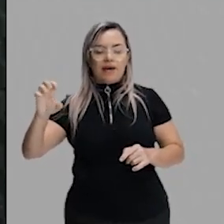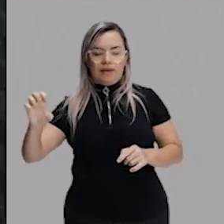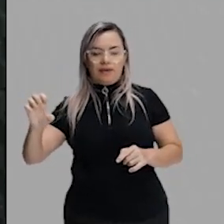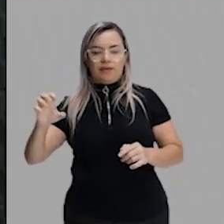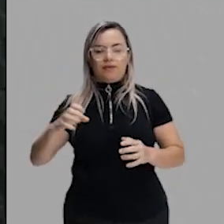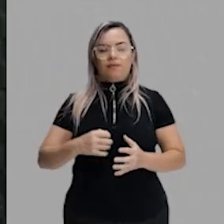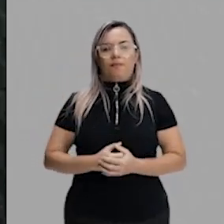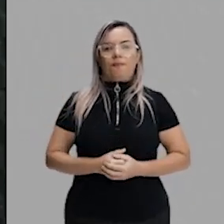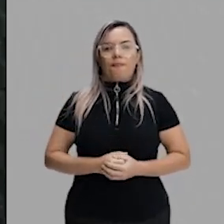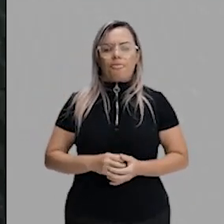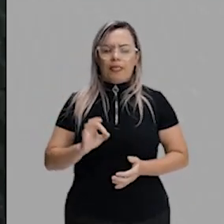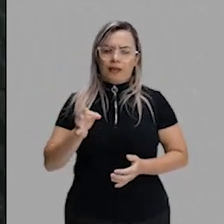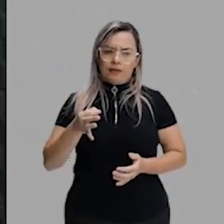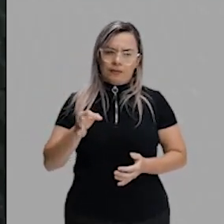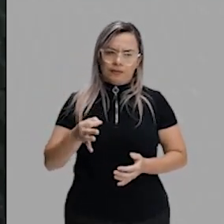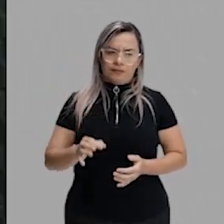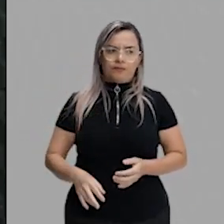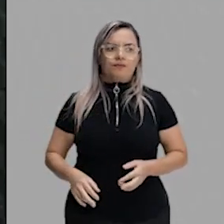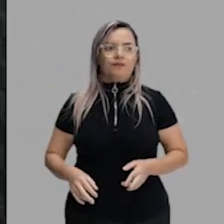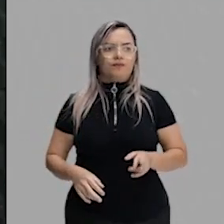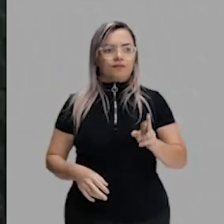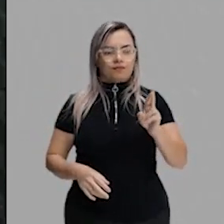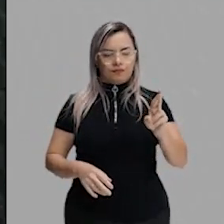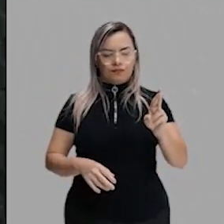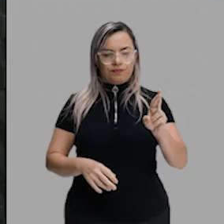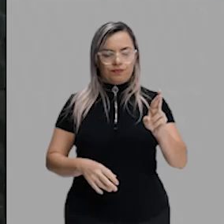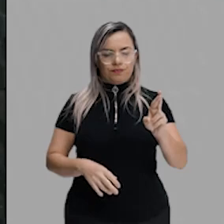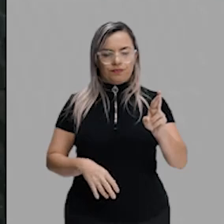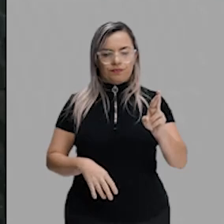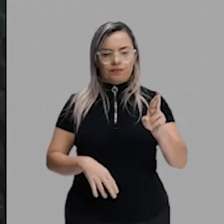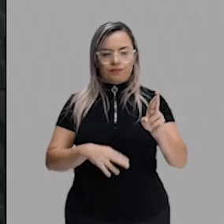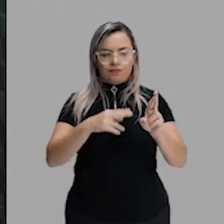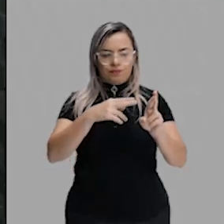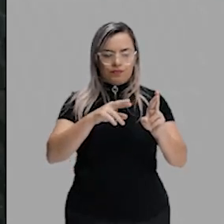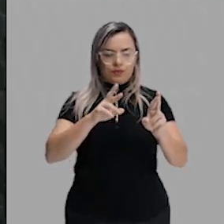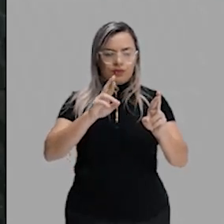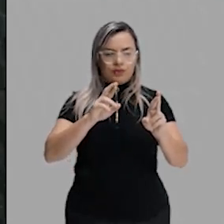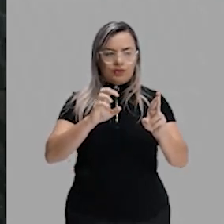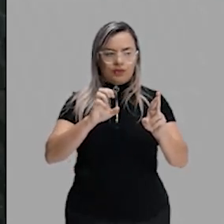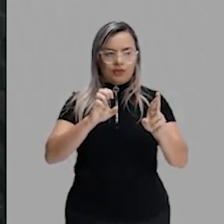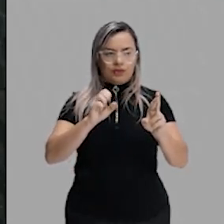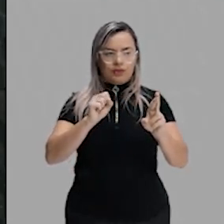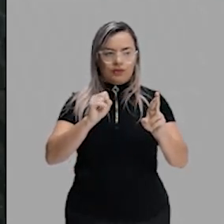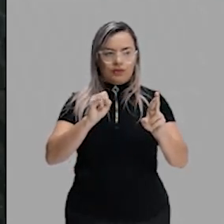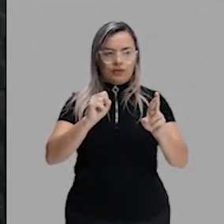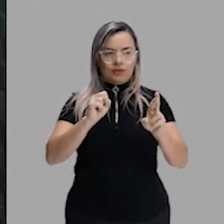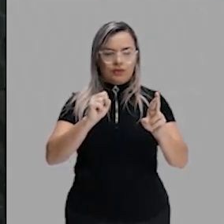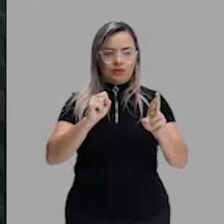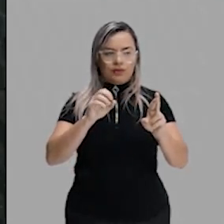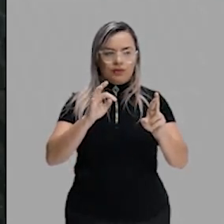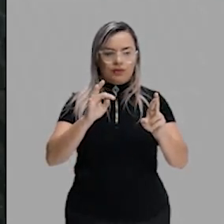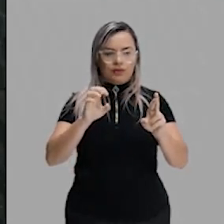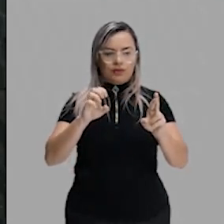Certinho? Como resistência, ó. Como a resistência é